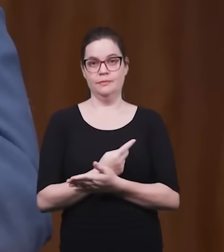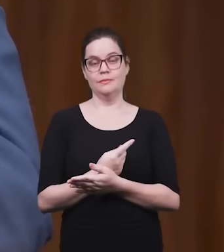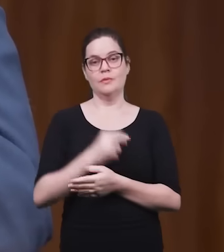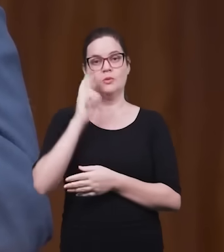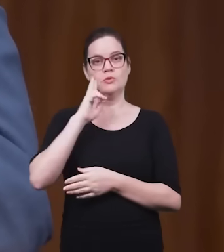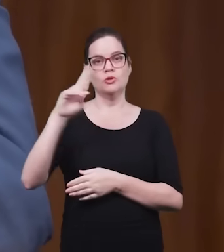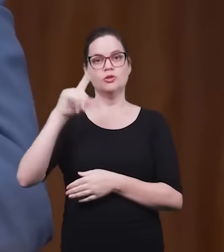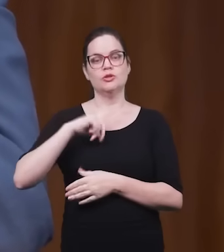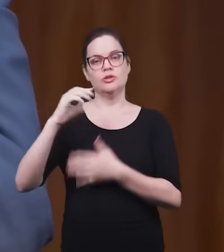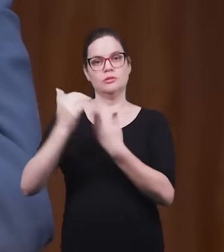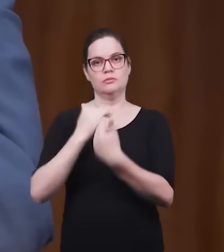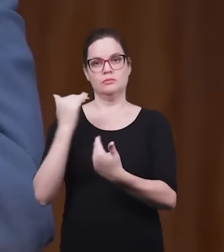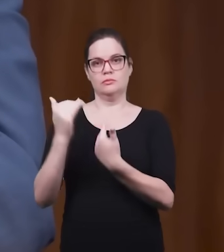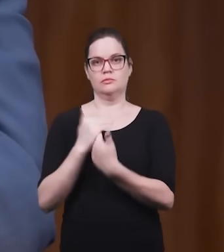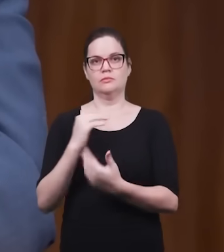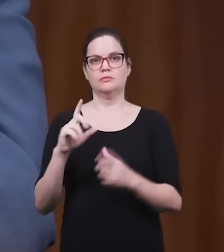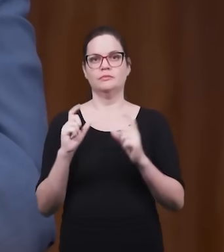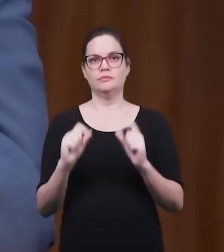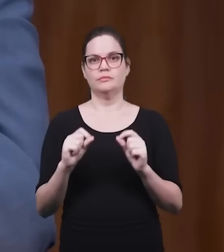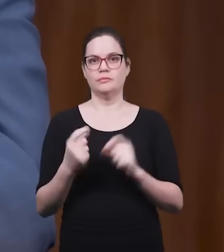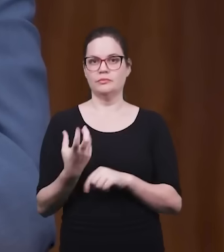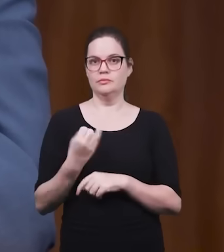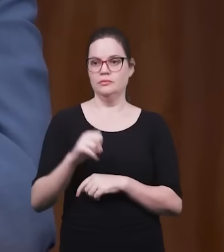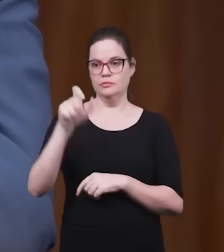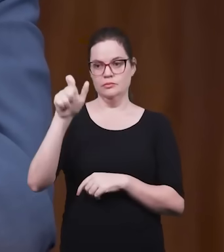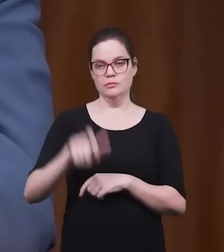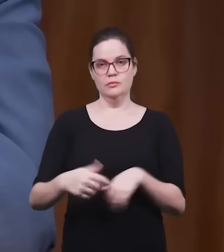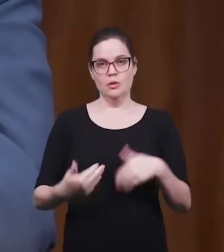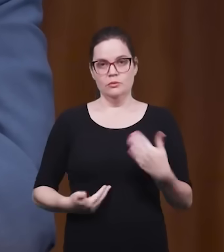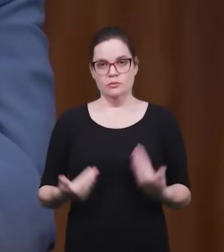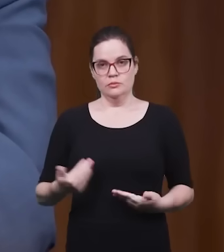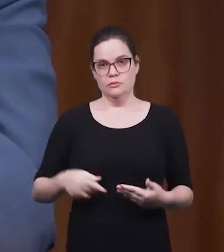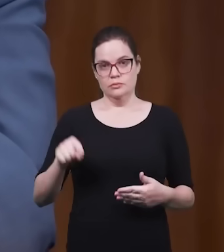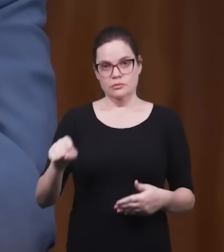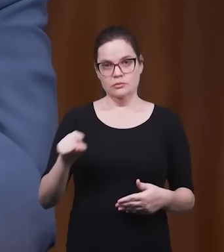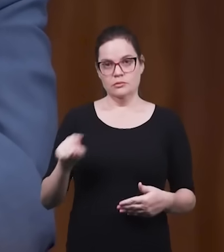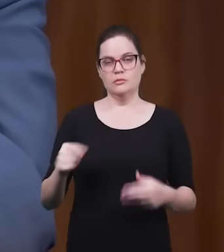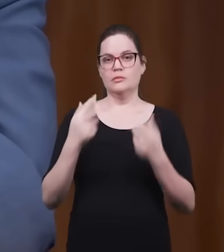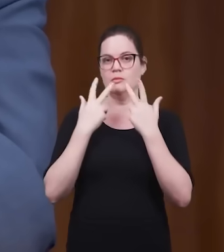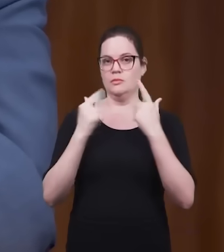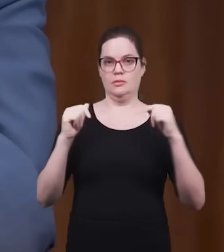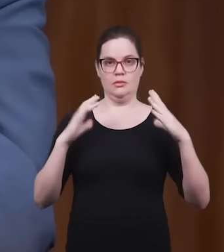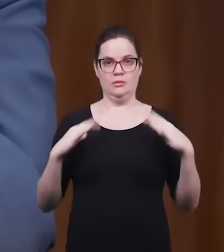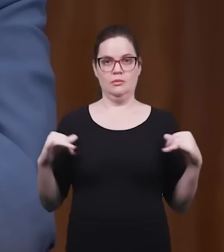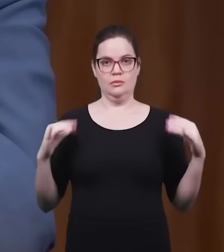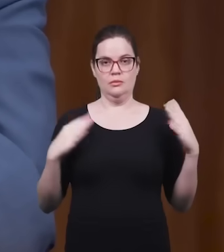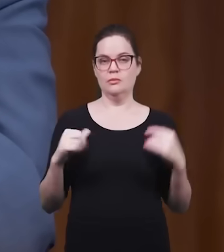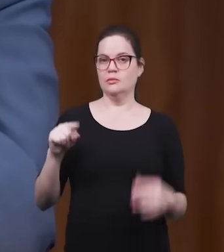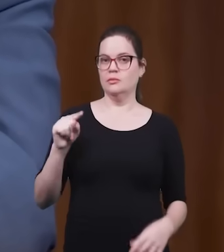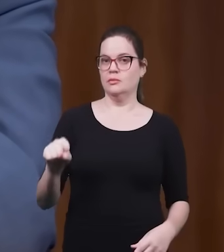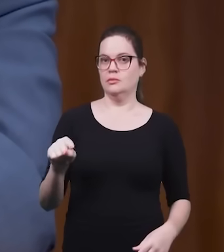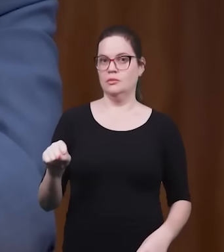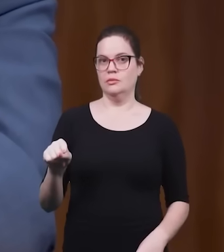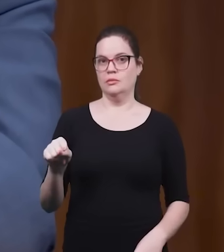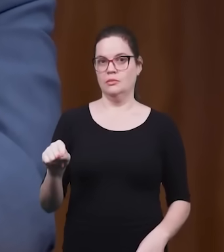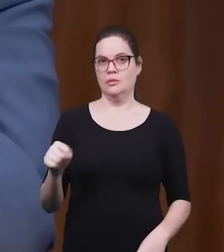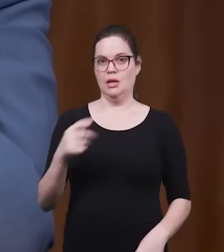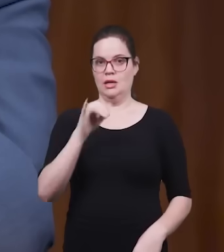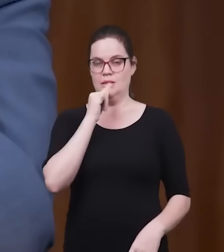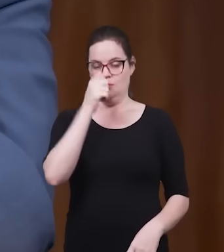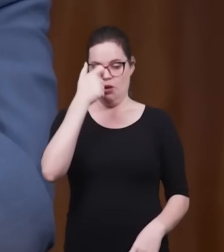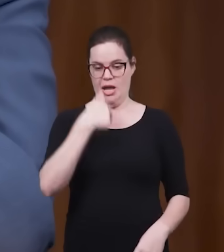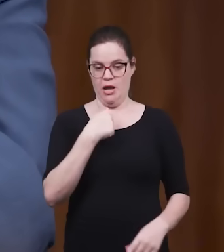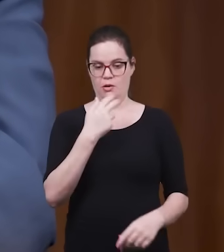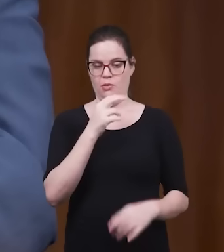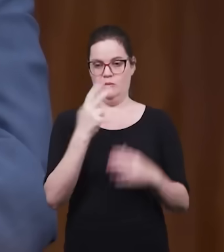orientação que se dava que o servo que estava sendo usado em línguas estranhas, ele está sendo... Eu estou